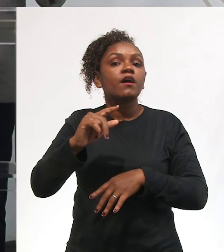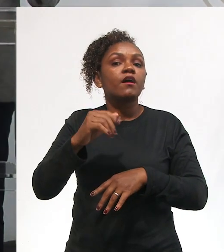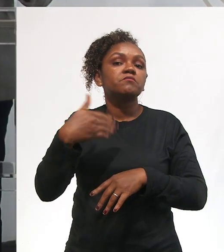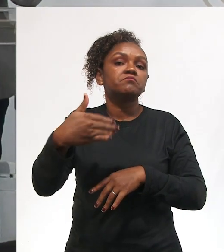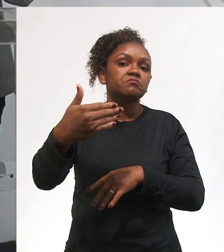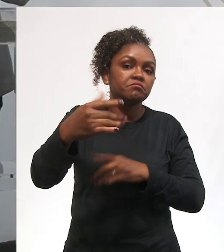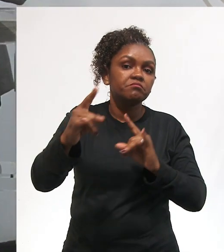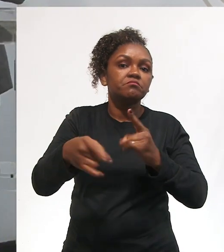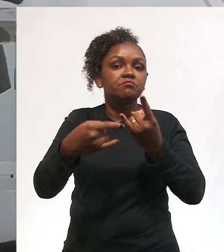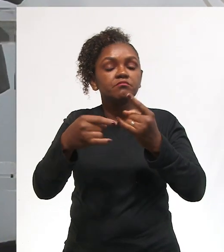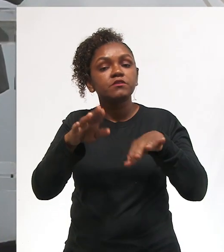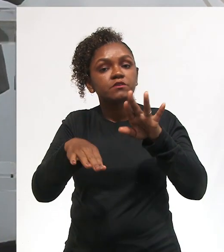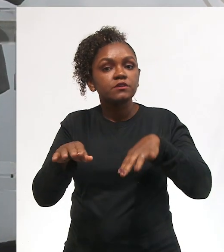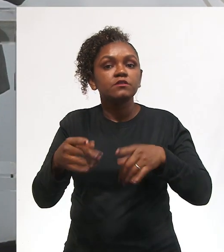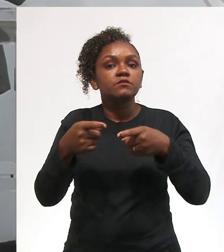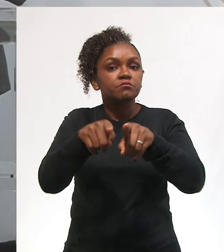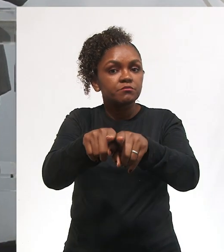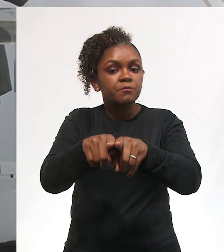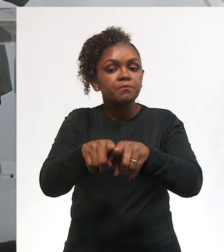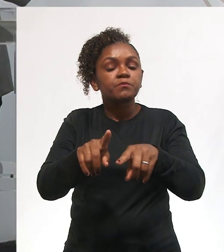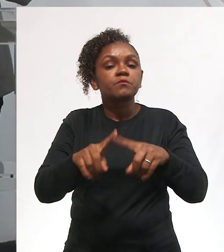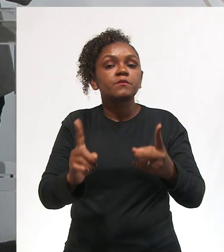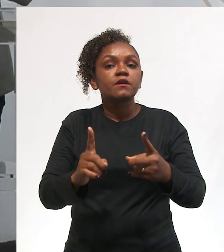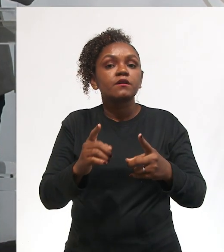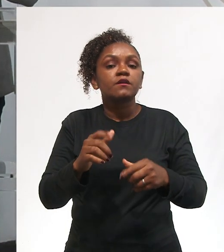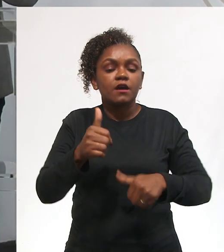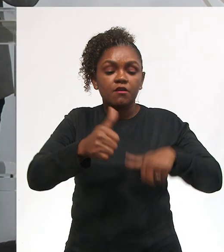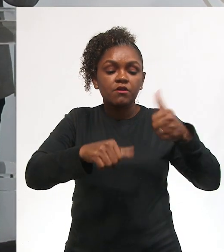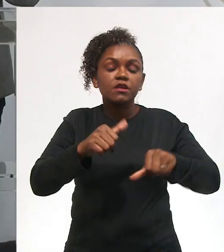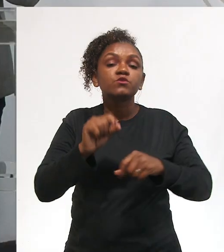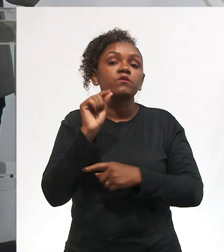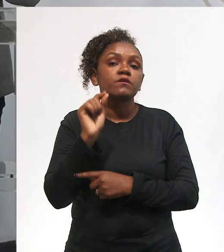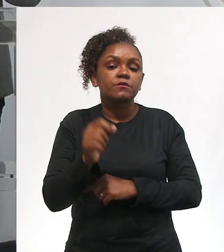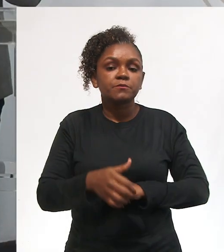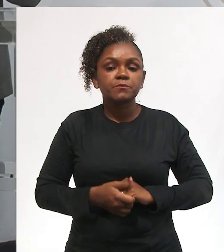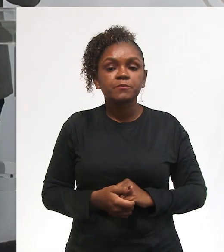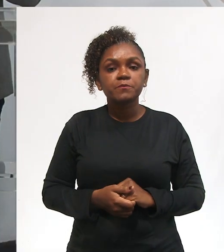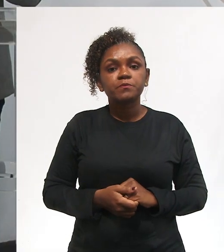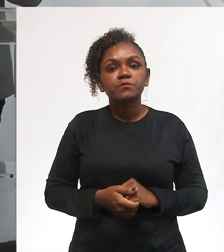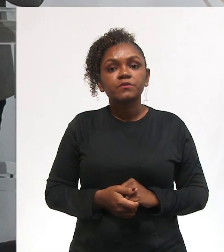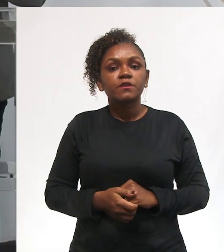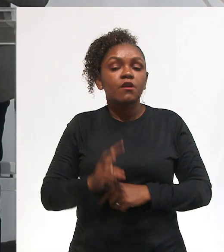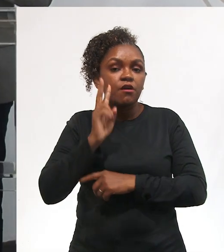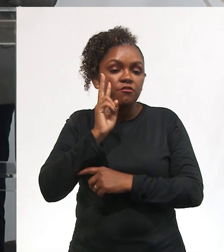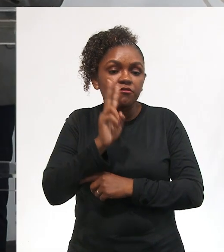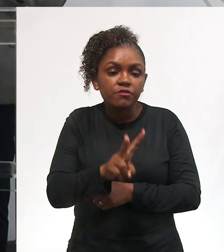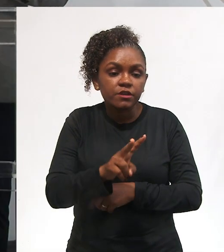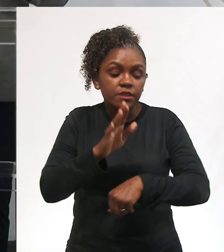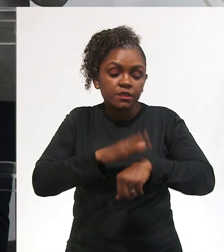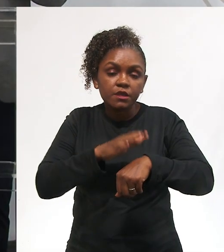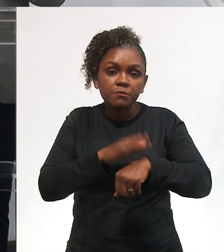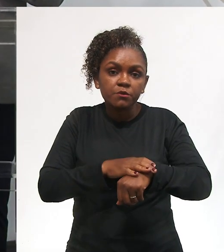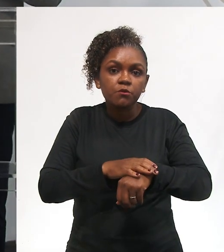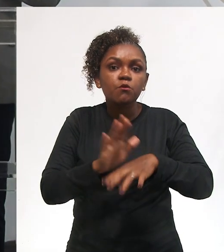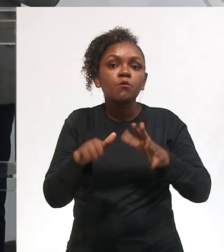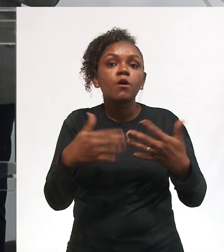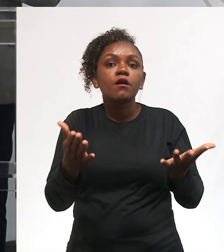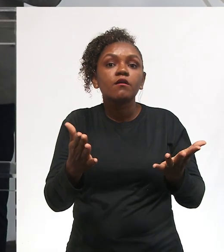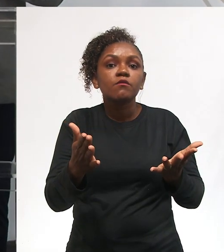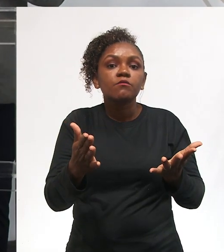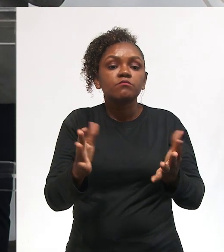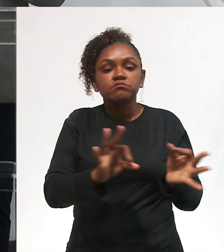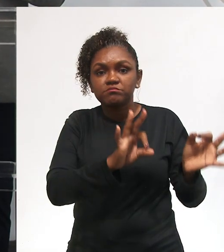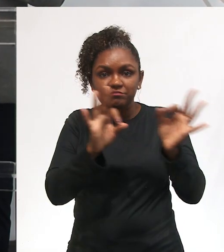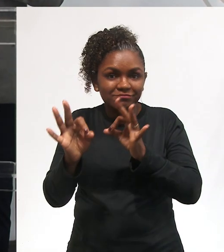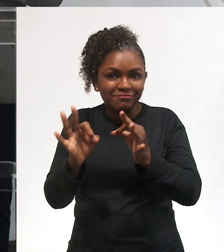é ver quanto que vocês assistiram, né? Quanto tempo, quais assistiram as aulas que eu vou